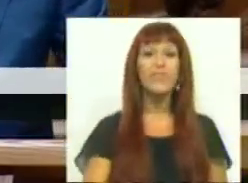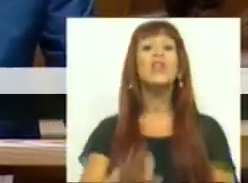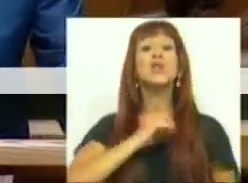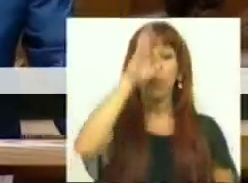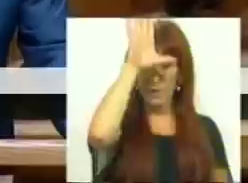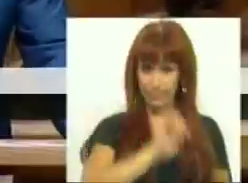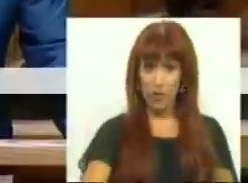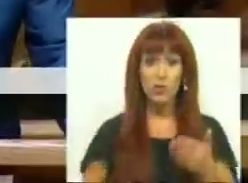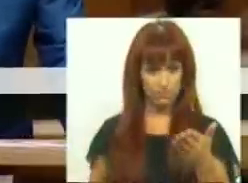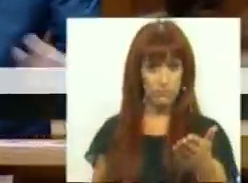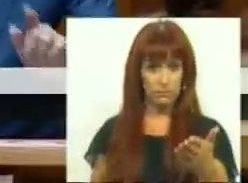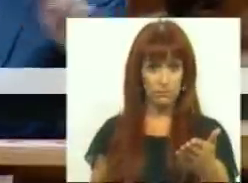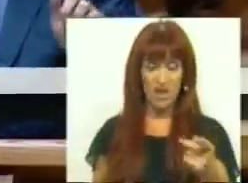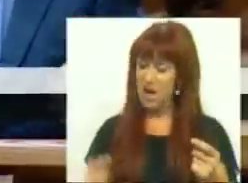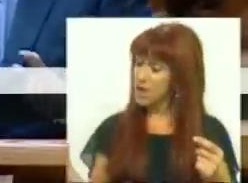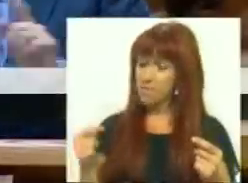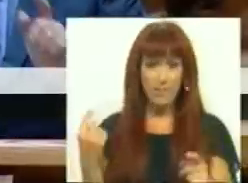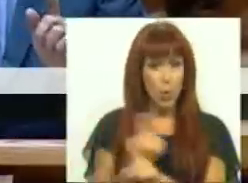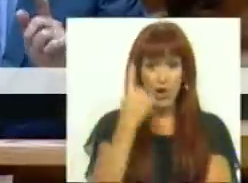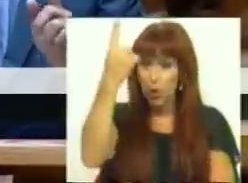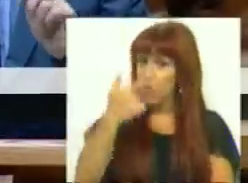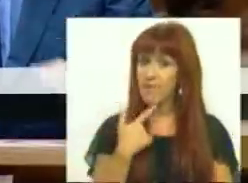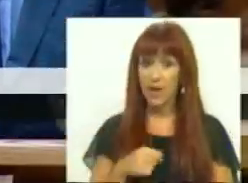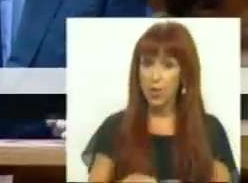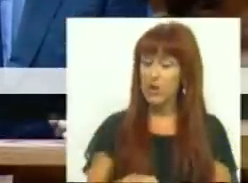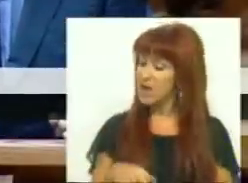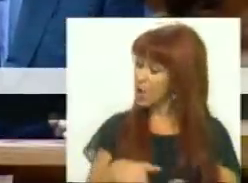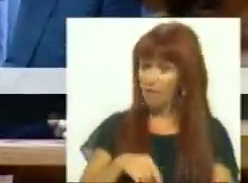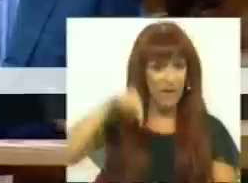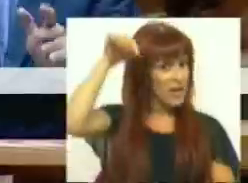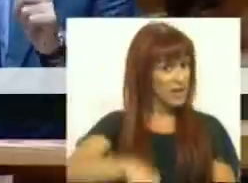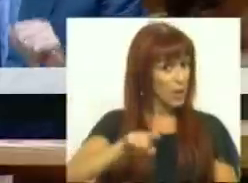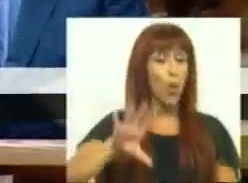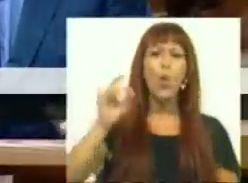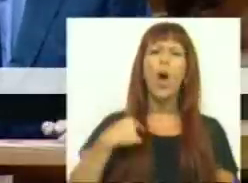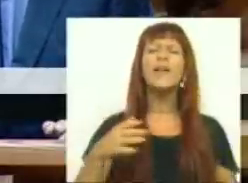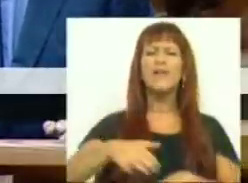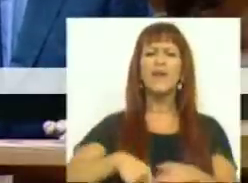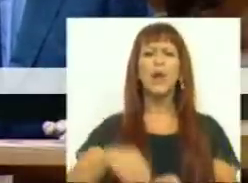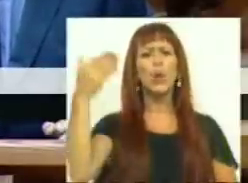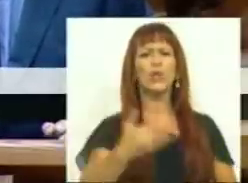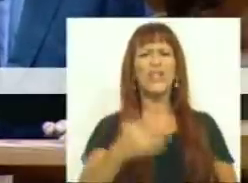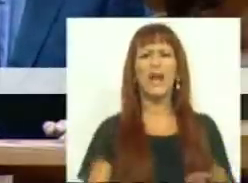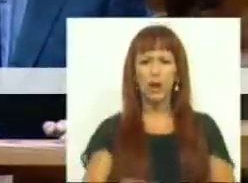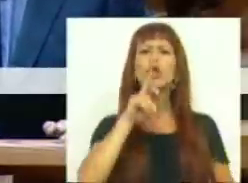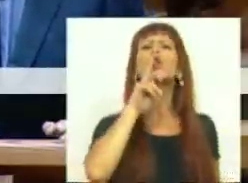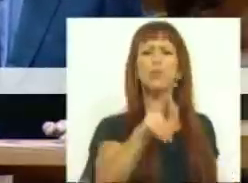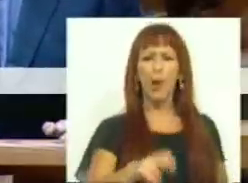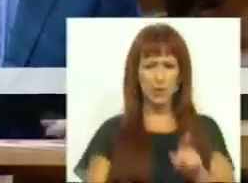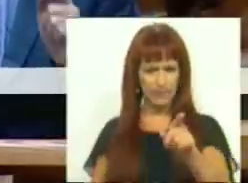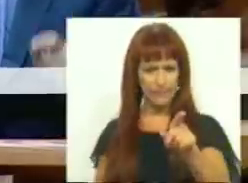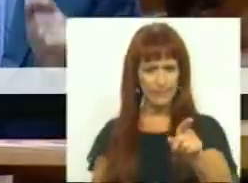Sr. Primeiro-Ministro, há pelo menos uma coisa que não se vai atrever a fazer aqui quando exercer o seu direito de